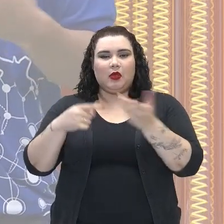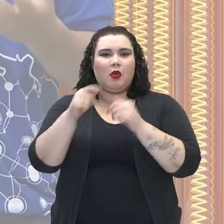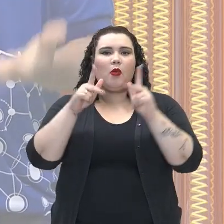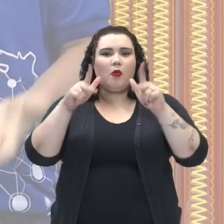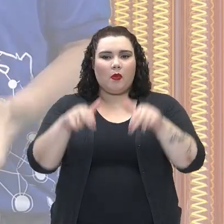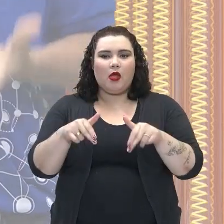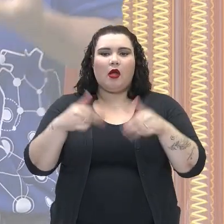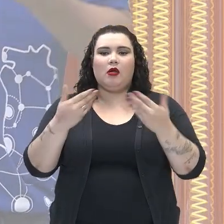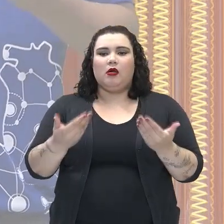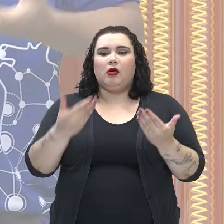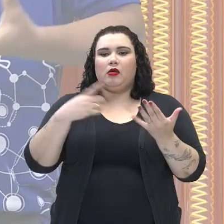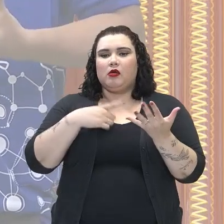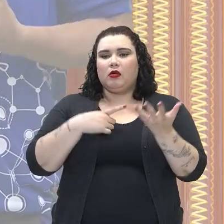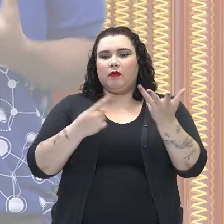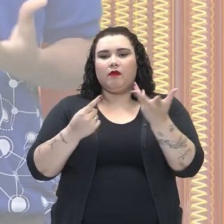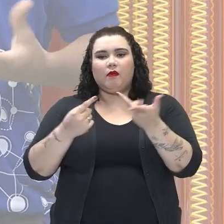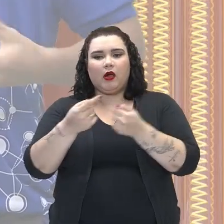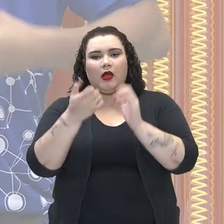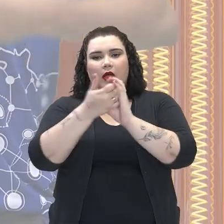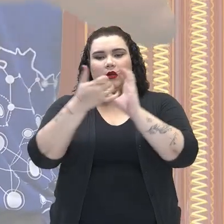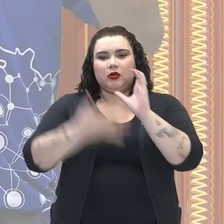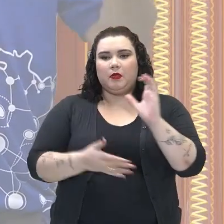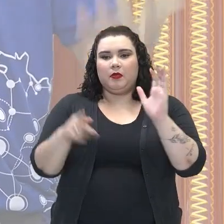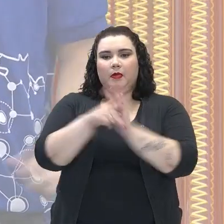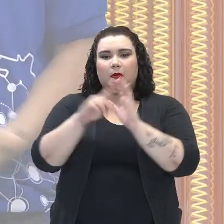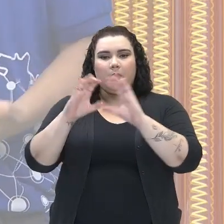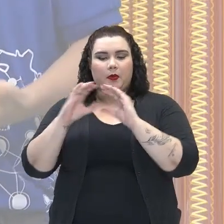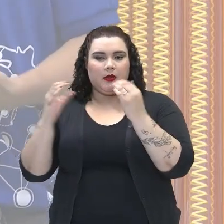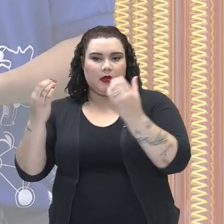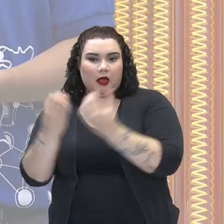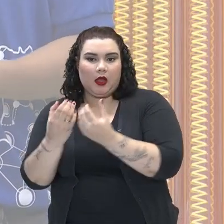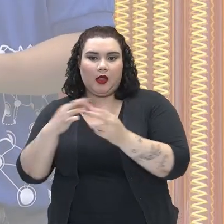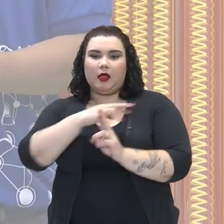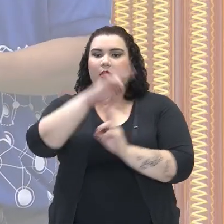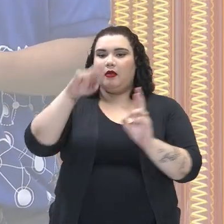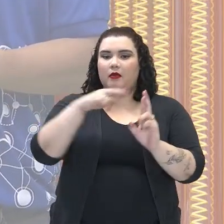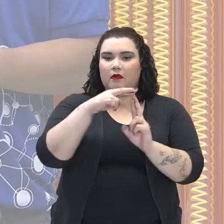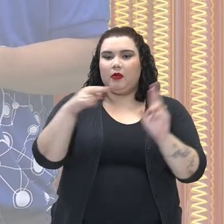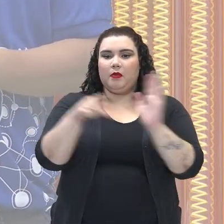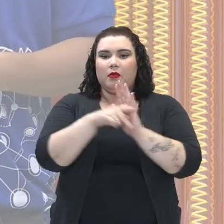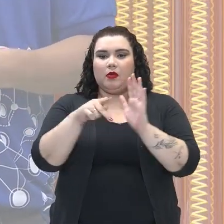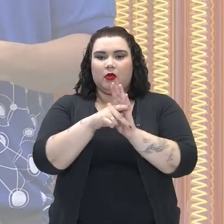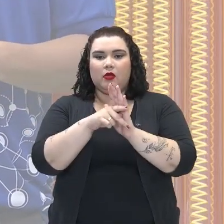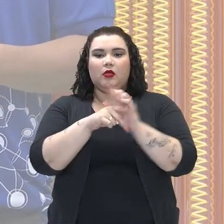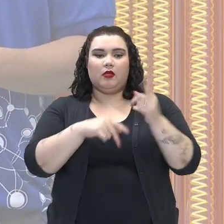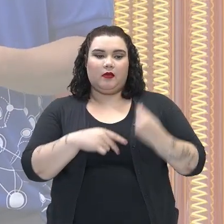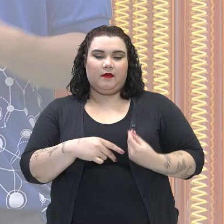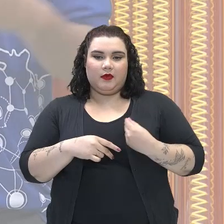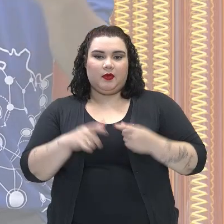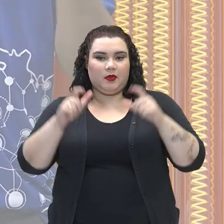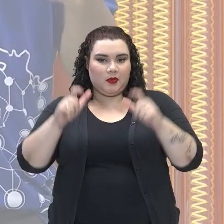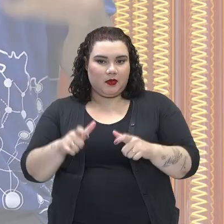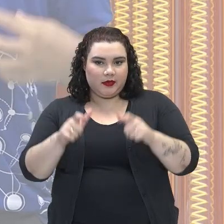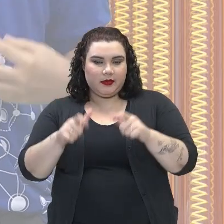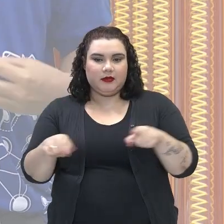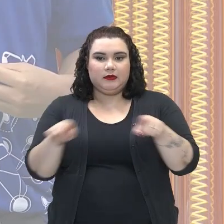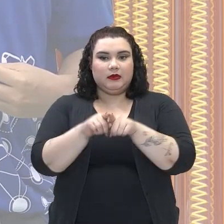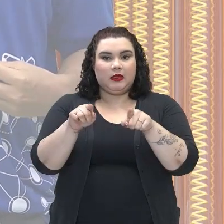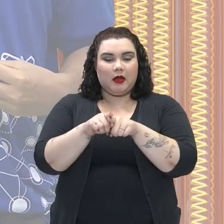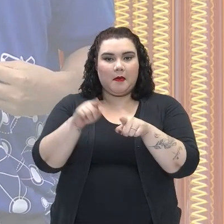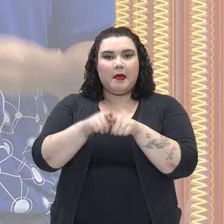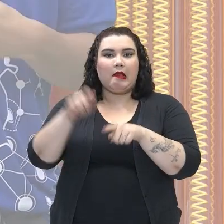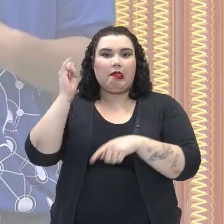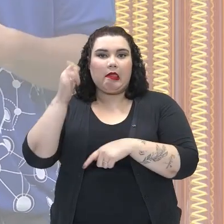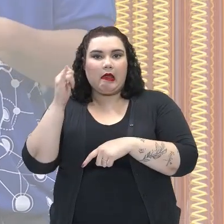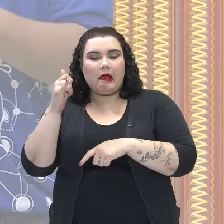Negra mesmo, né? Traz muitos elementos ali da comunidade, da questão da realidade ali local, né? Das lendas